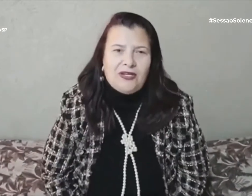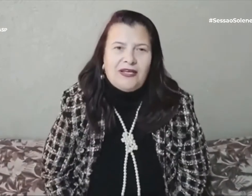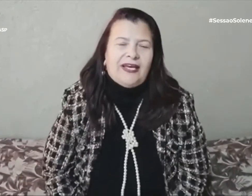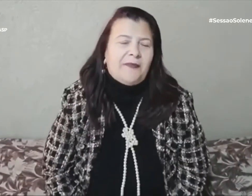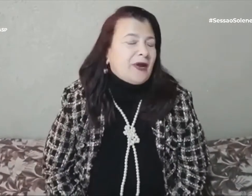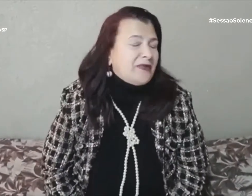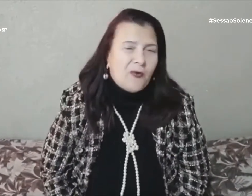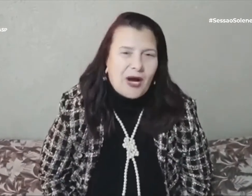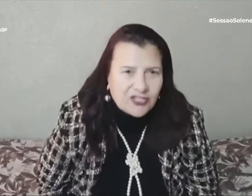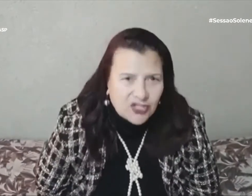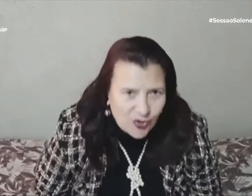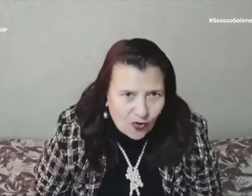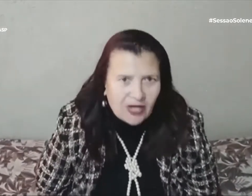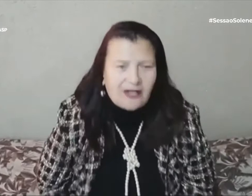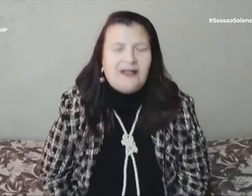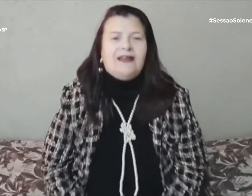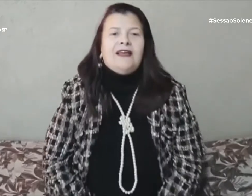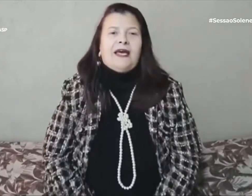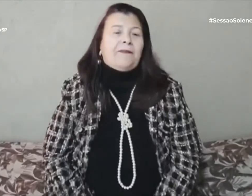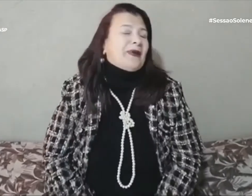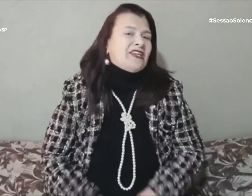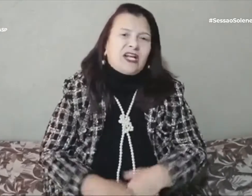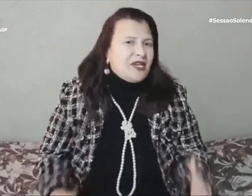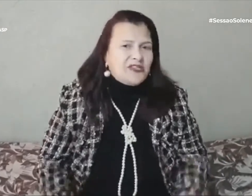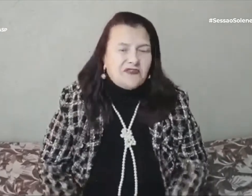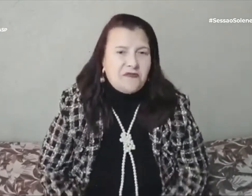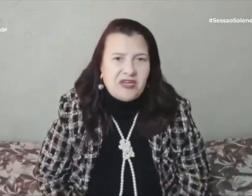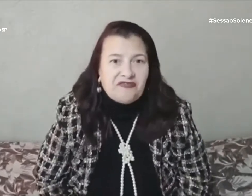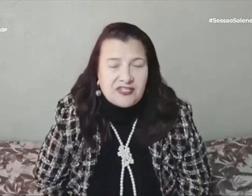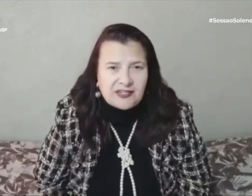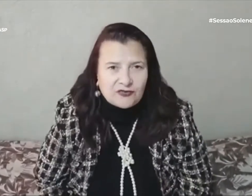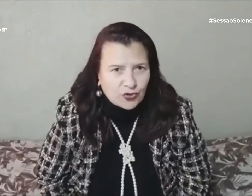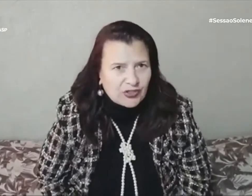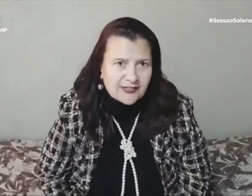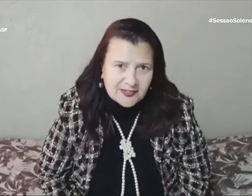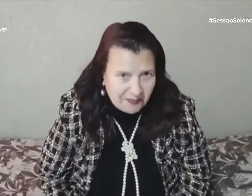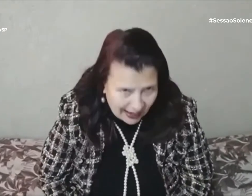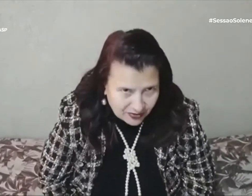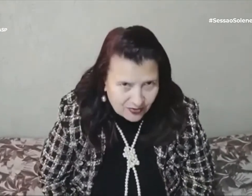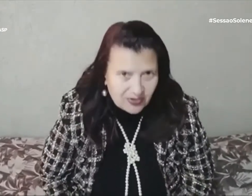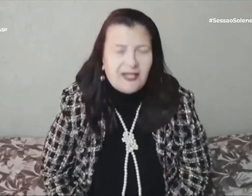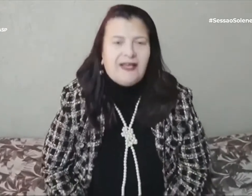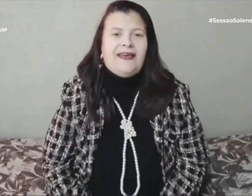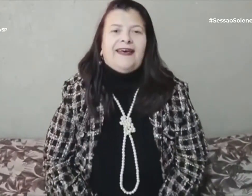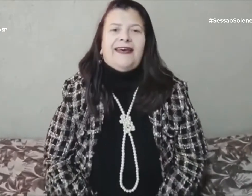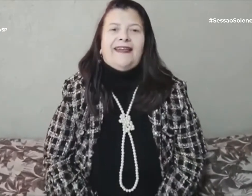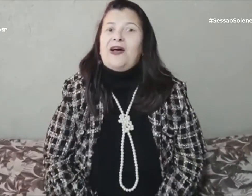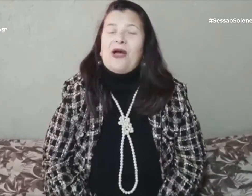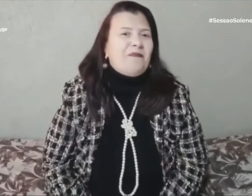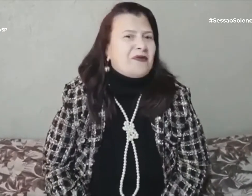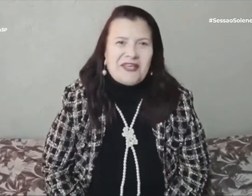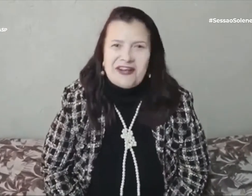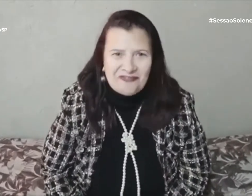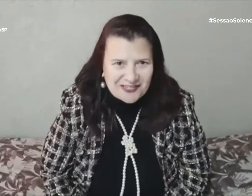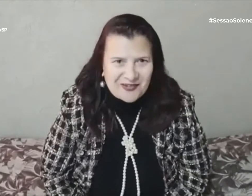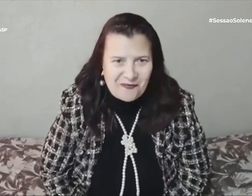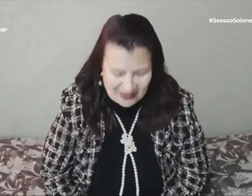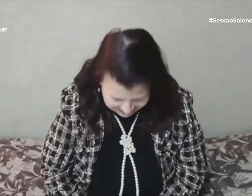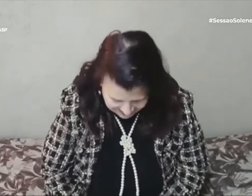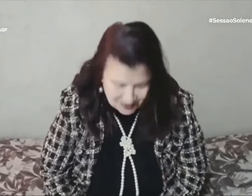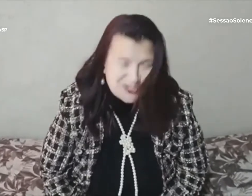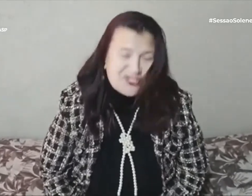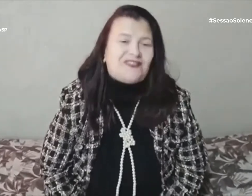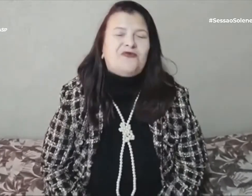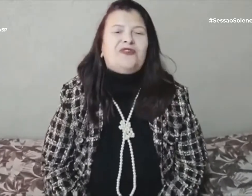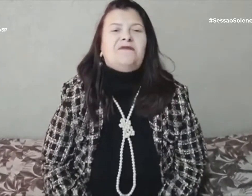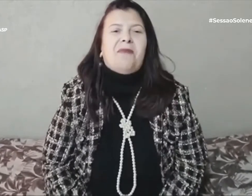do Limão. Para mim é uma grande honra, praticamente vivi minha infância toda nesse bairro. Não é a primeira vez